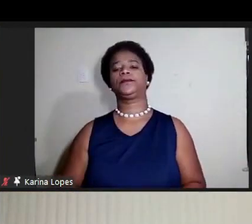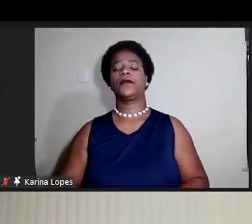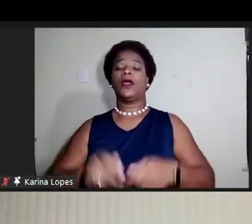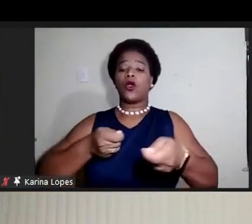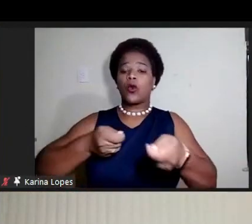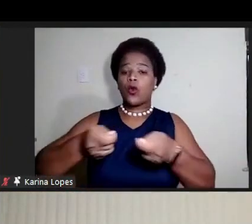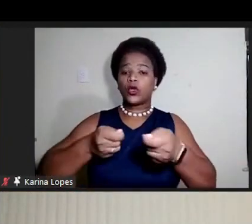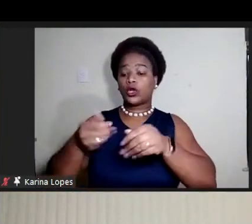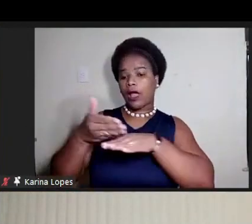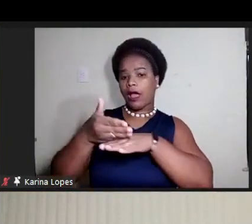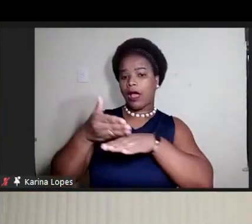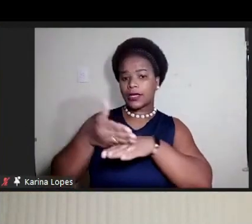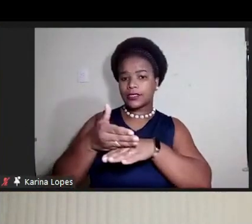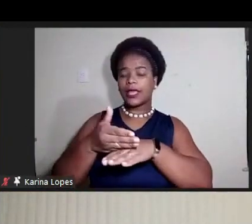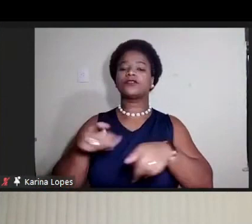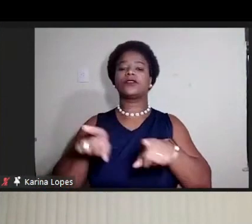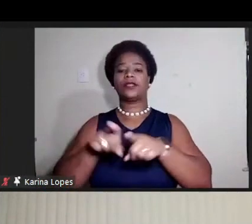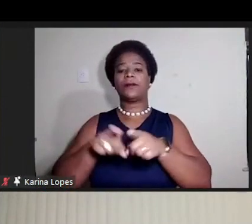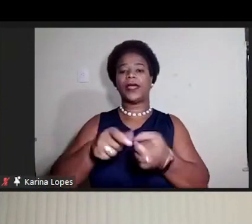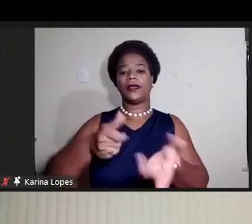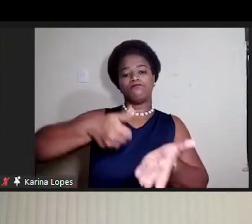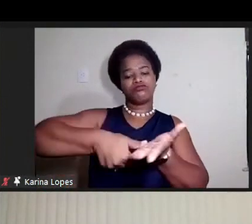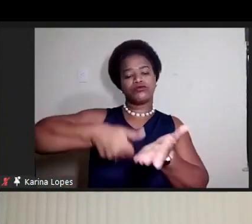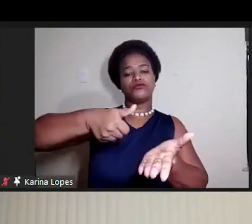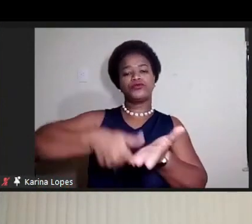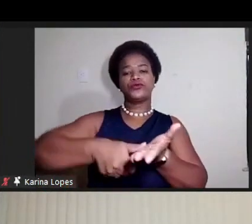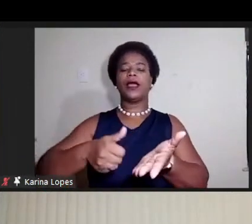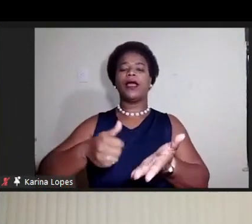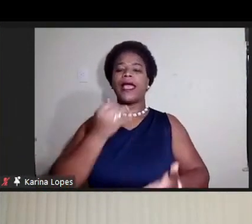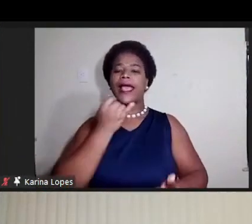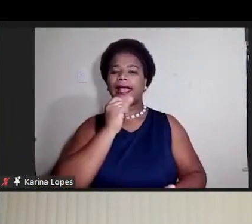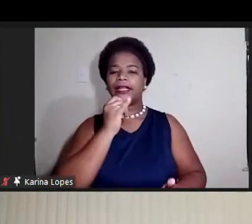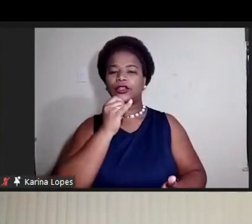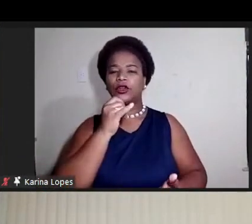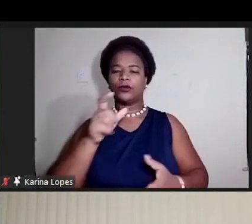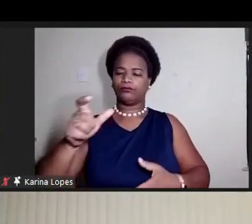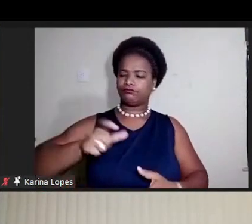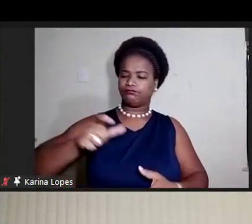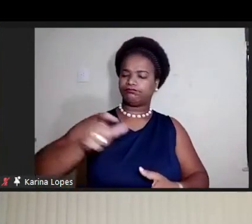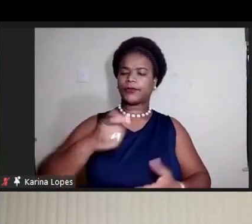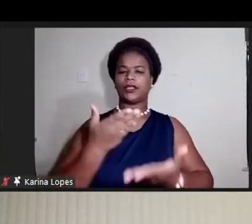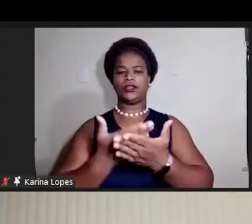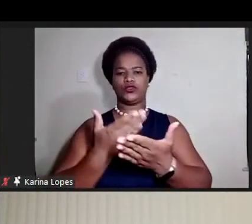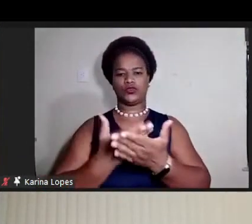e crédito eletrônico de refeições nas carteirinhas de estudante.